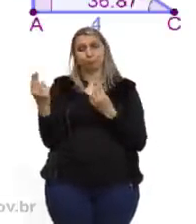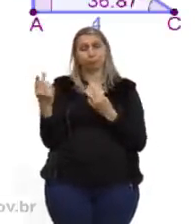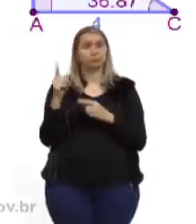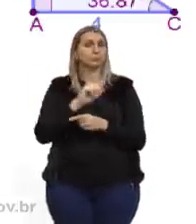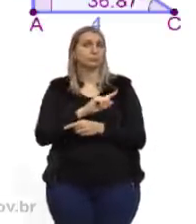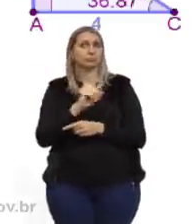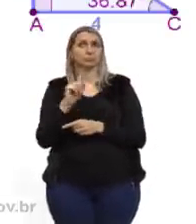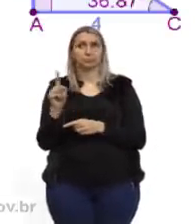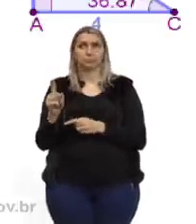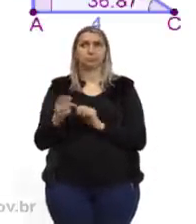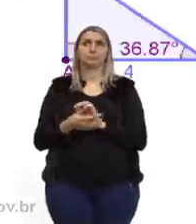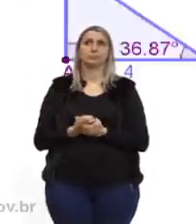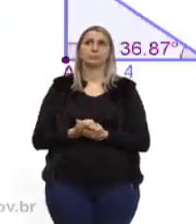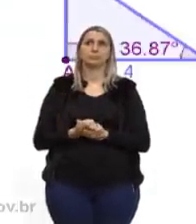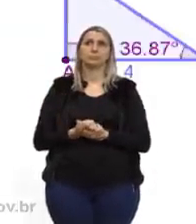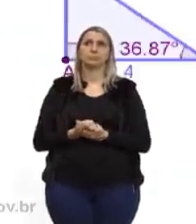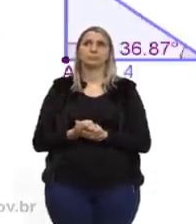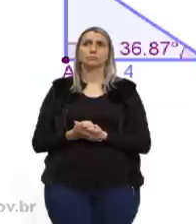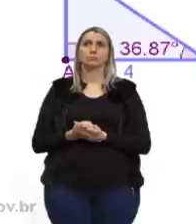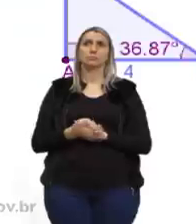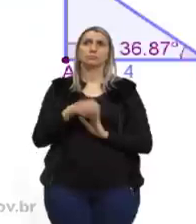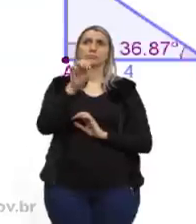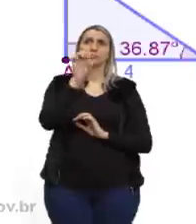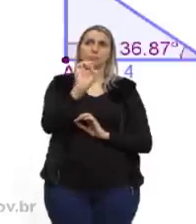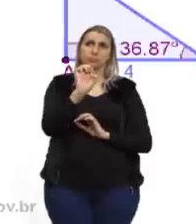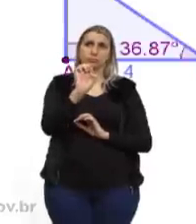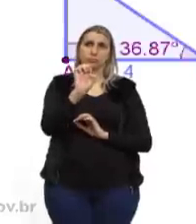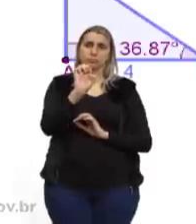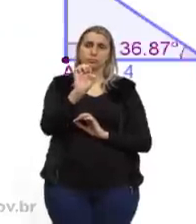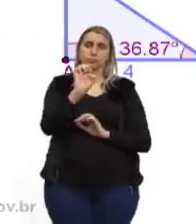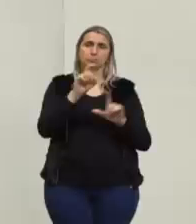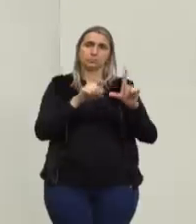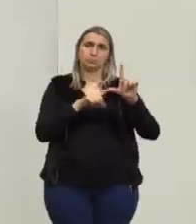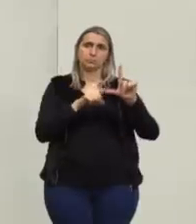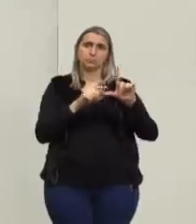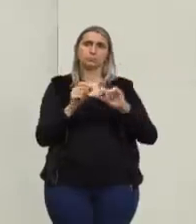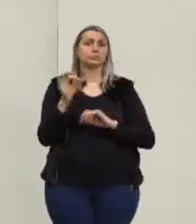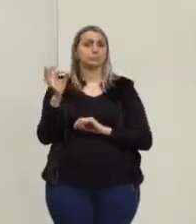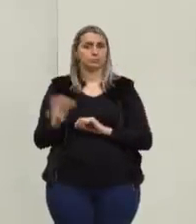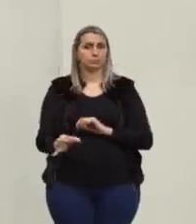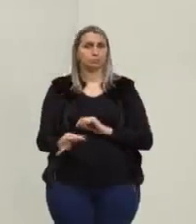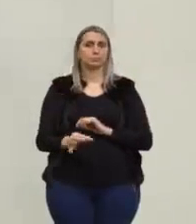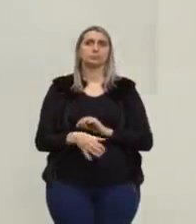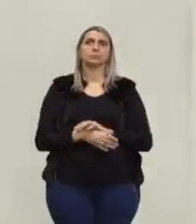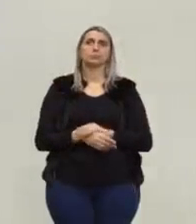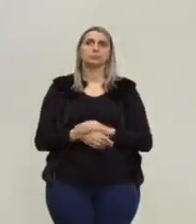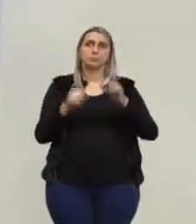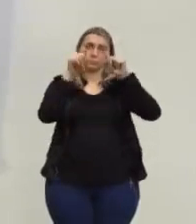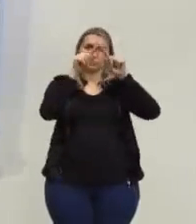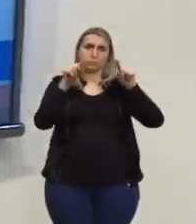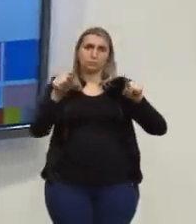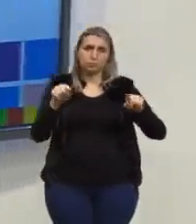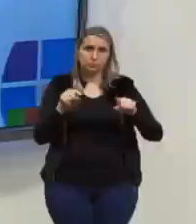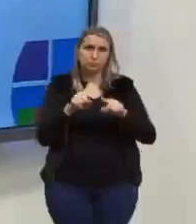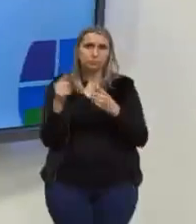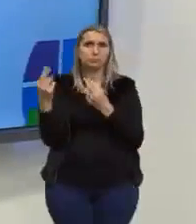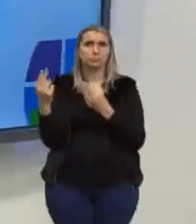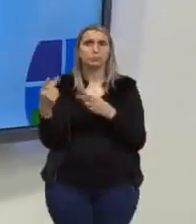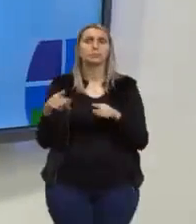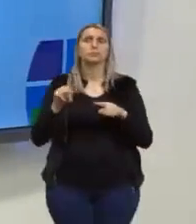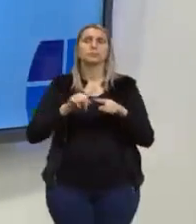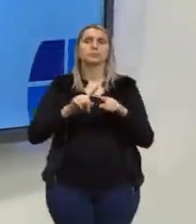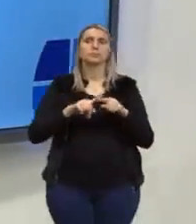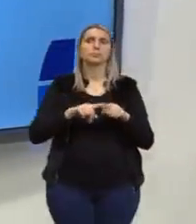não congruentes. E aí, então, a nossa alternativa correta que diz que os triângulos são semelhantes pelo